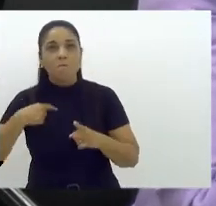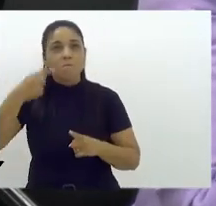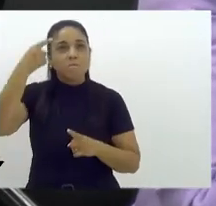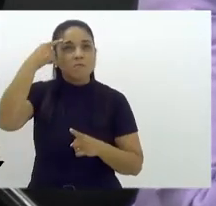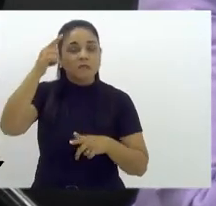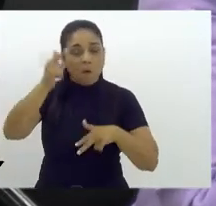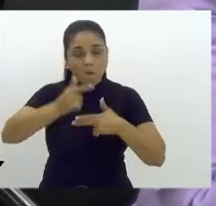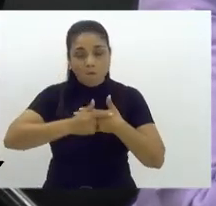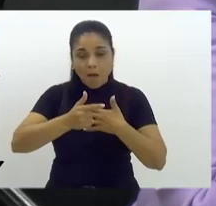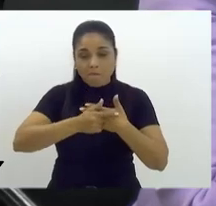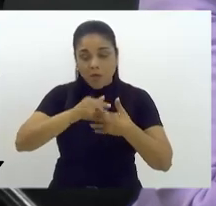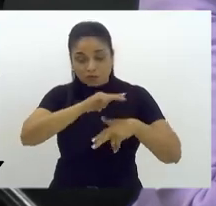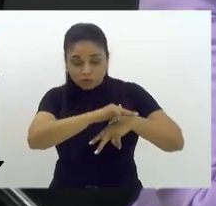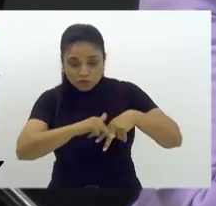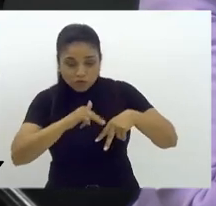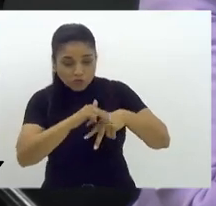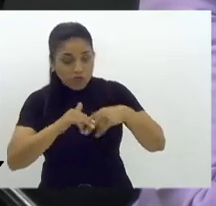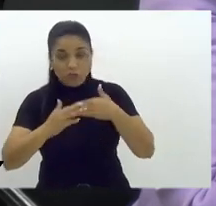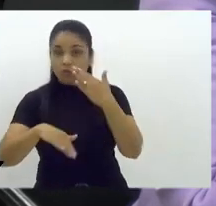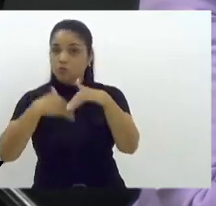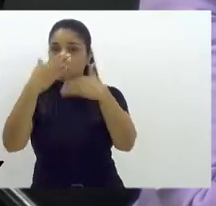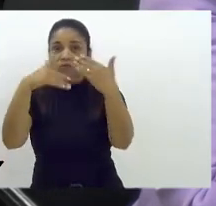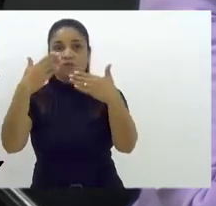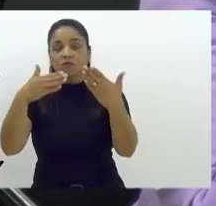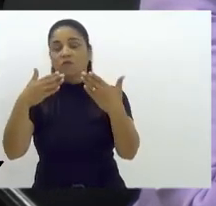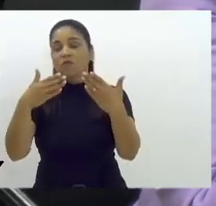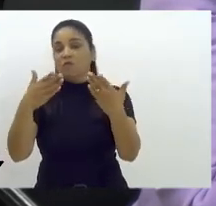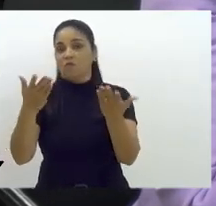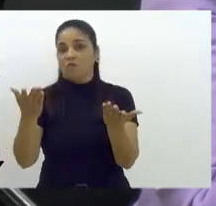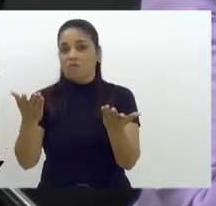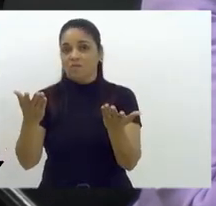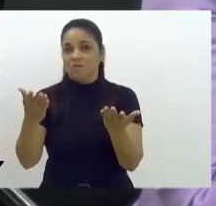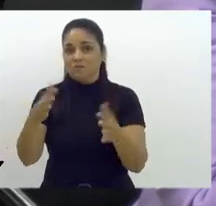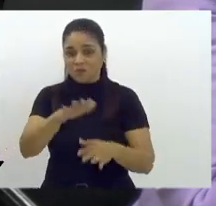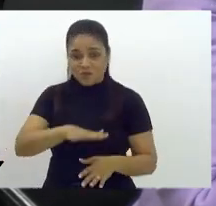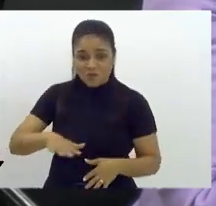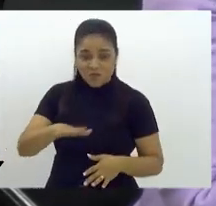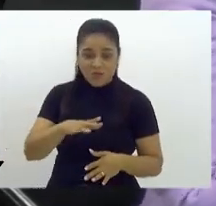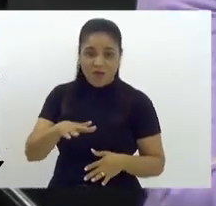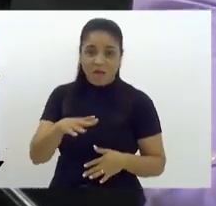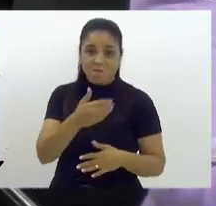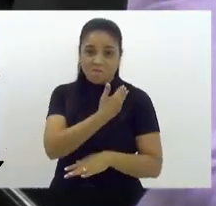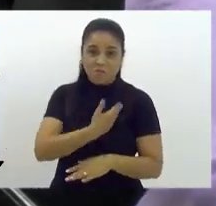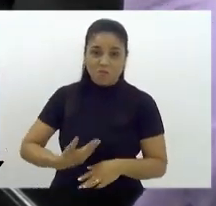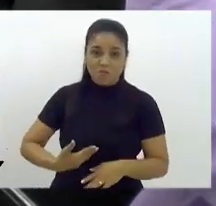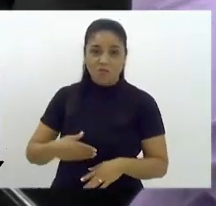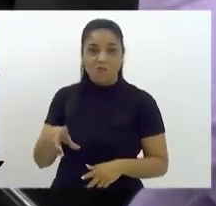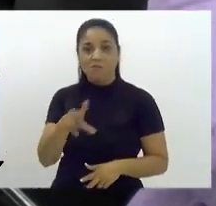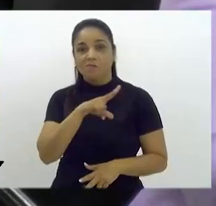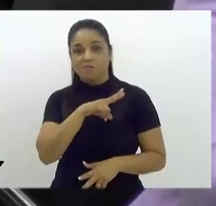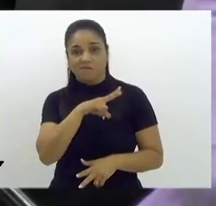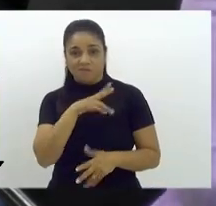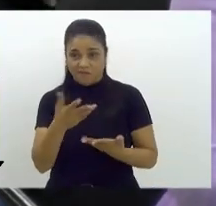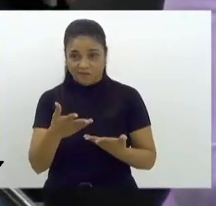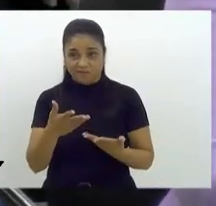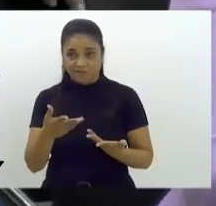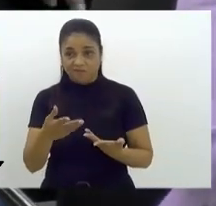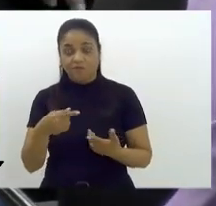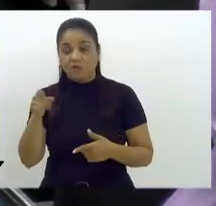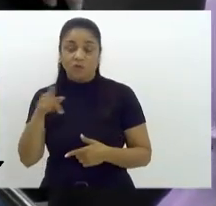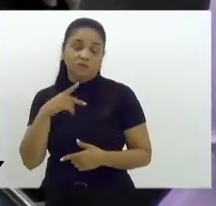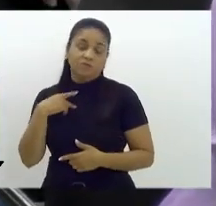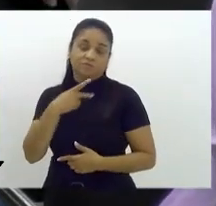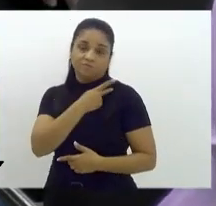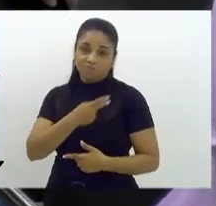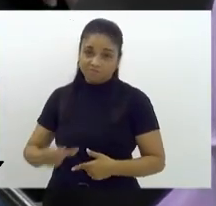papéis de gênero nos desenvolveram o lugar público em privado pensava que quando o deputado da Marta nossa presidenta falou do caso